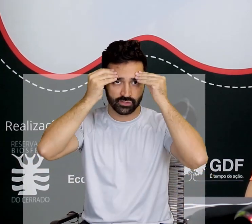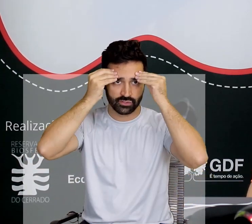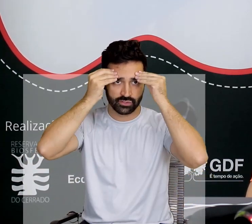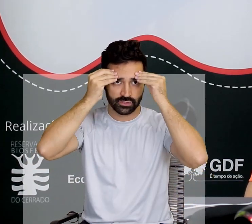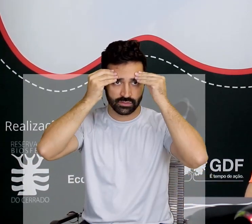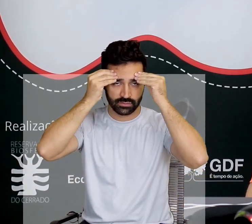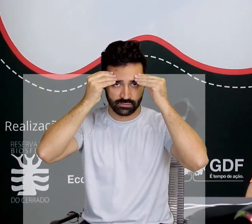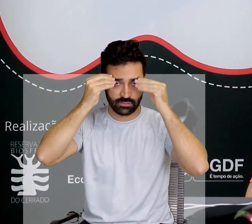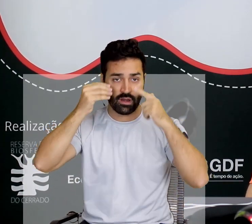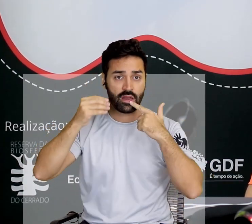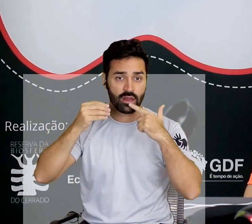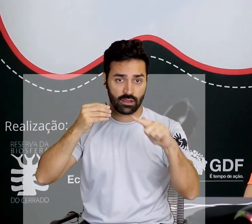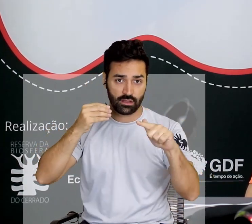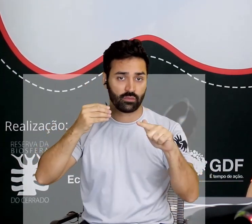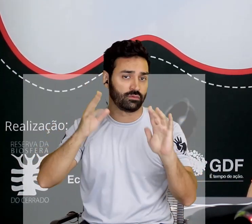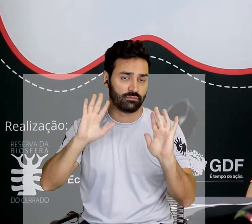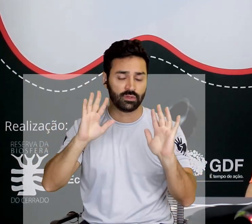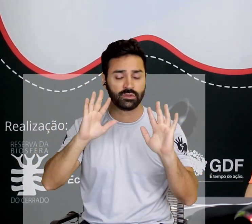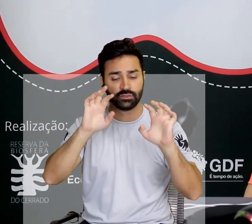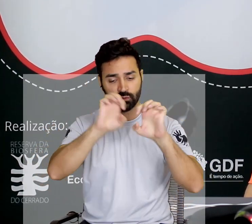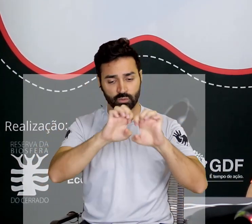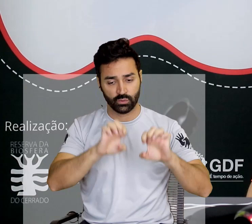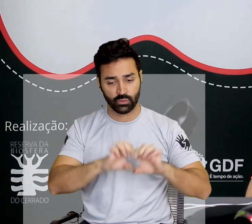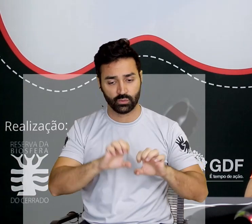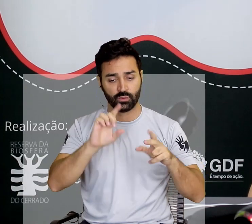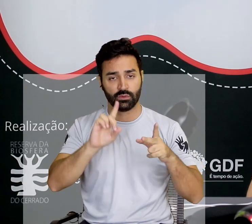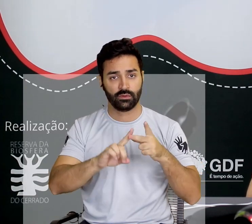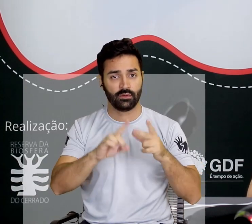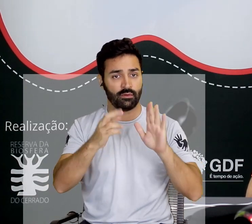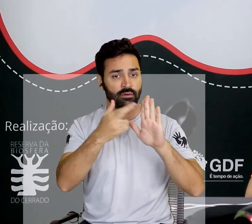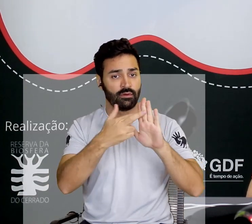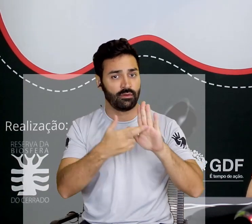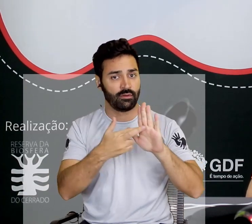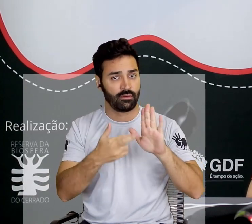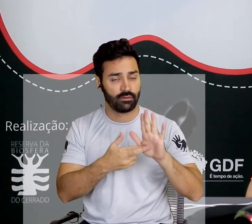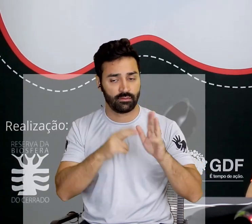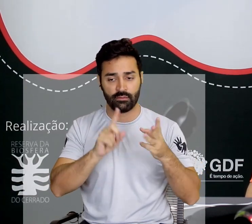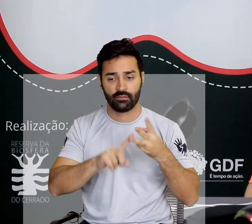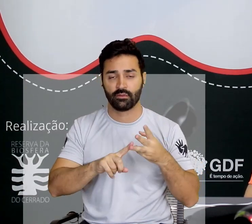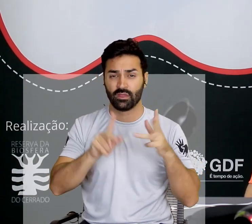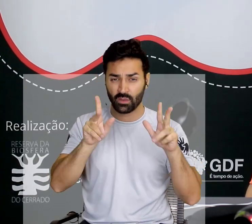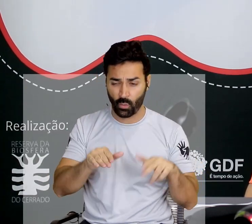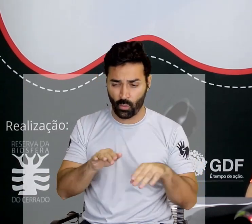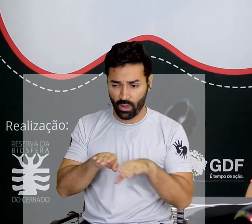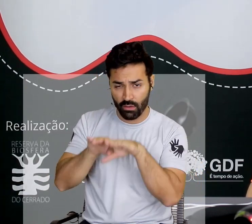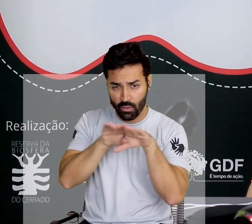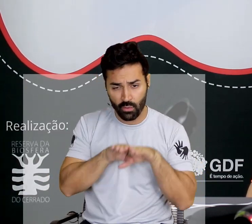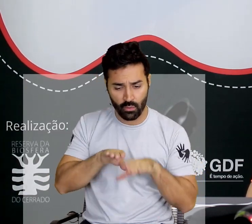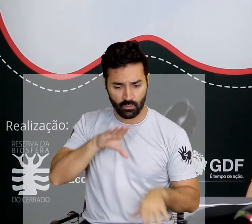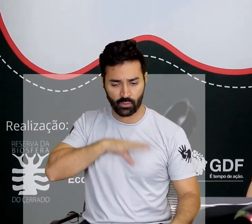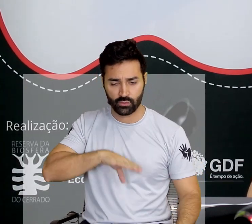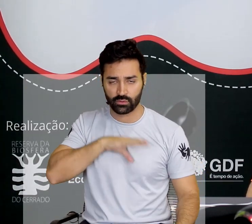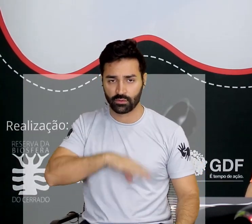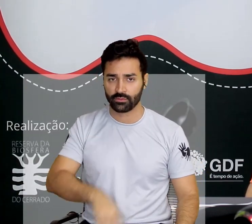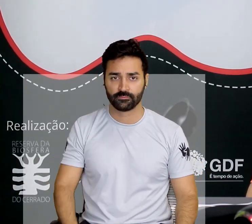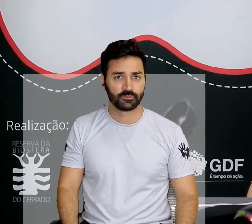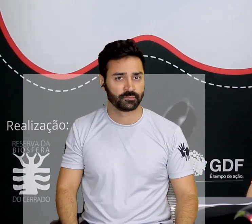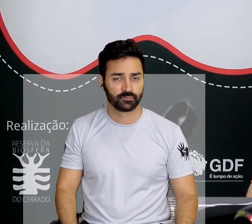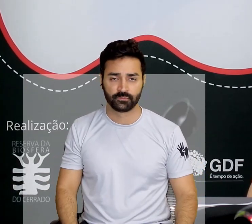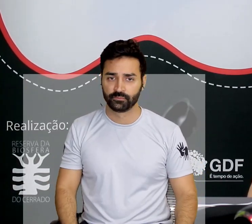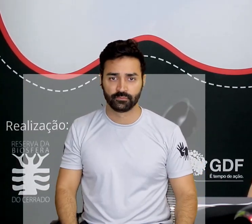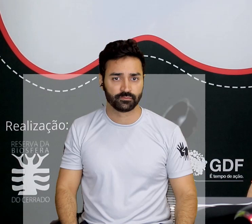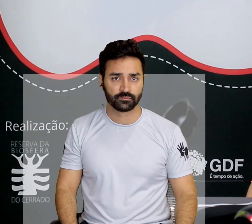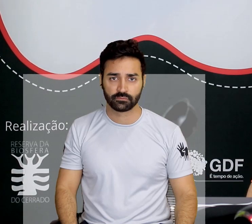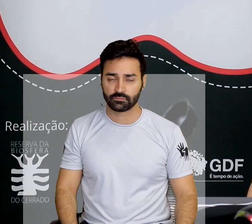língua de fato, tem estrutura, tem regra, ela não é igual ao português, pelo contrário, a gente tem visto que